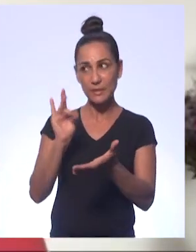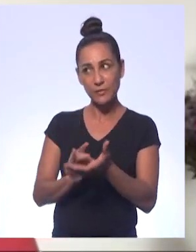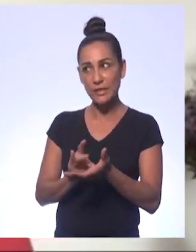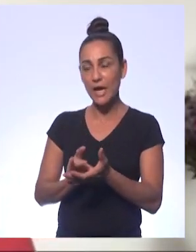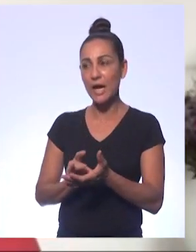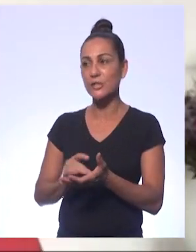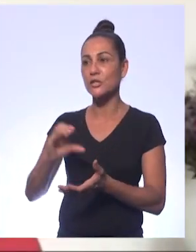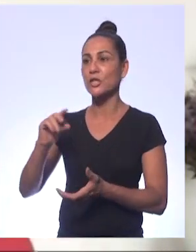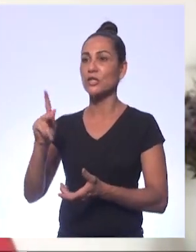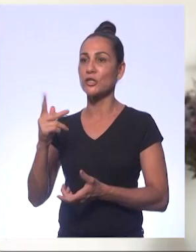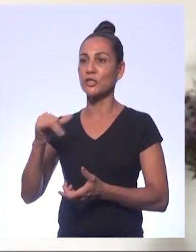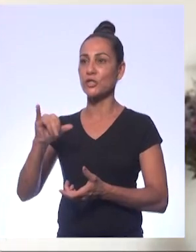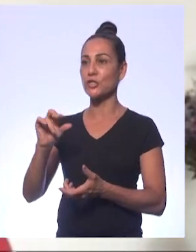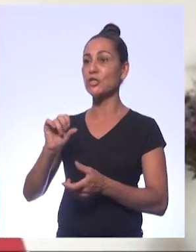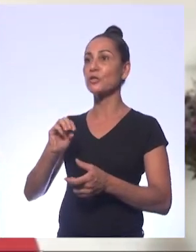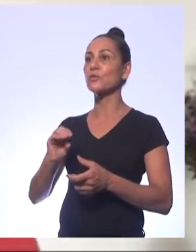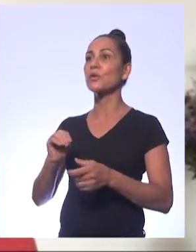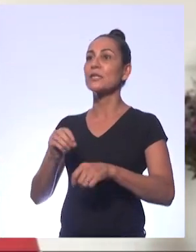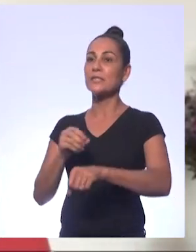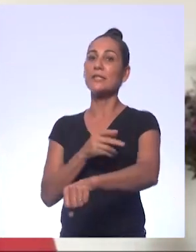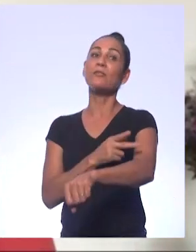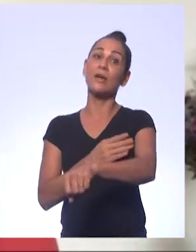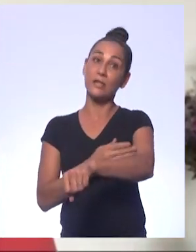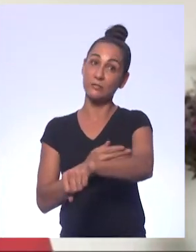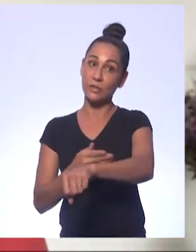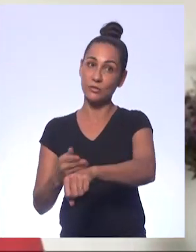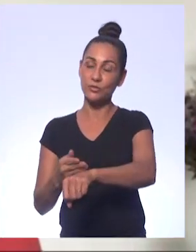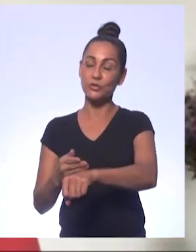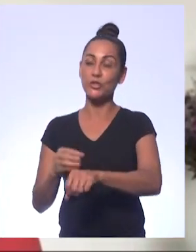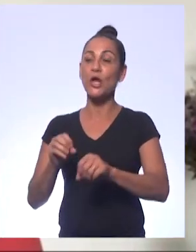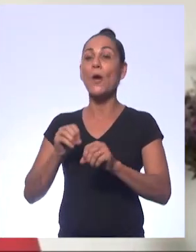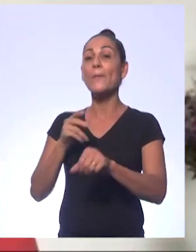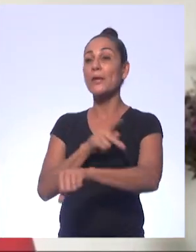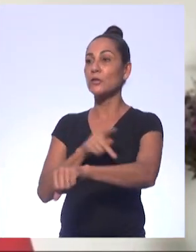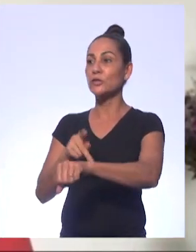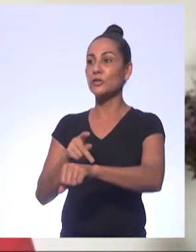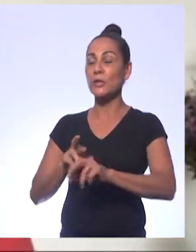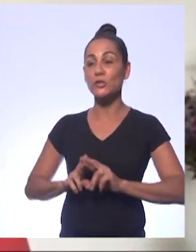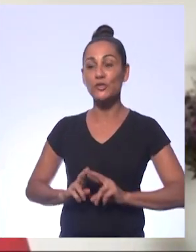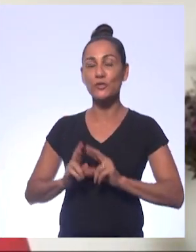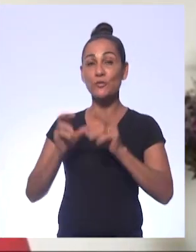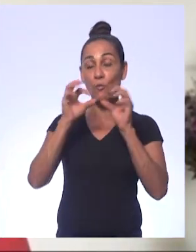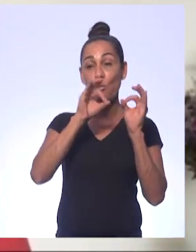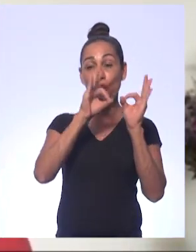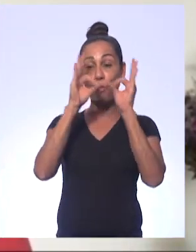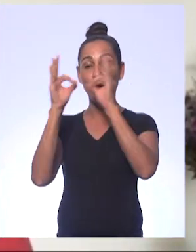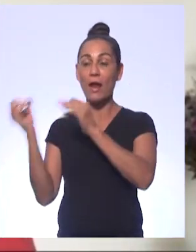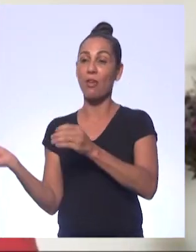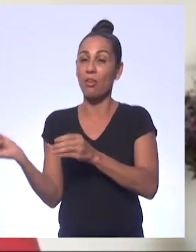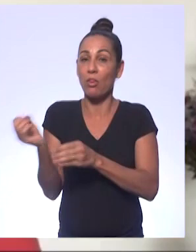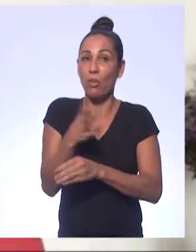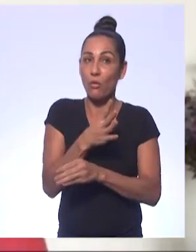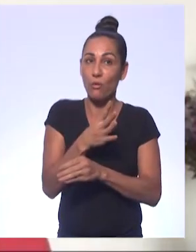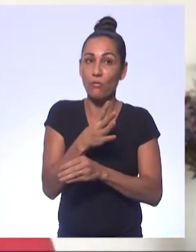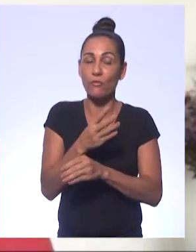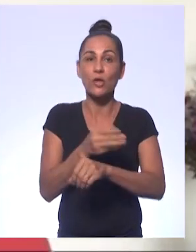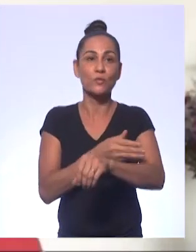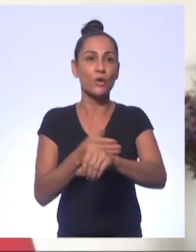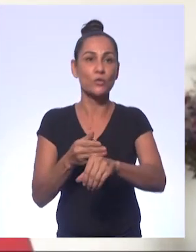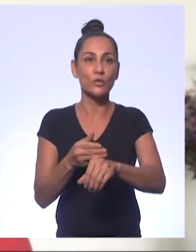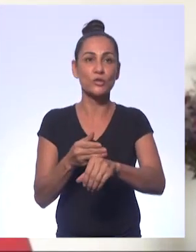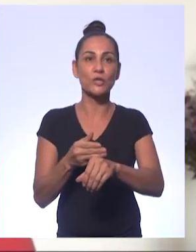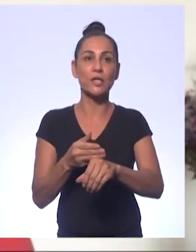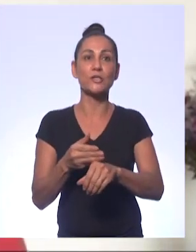falando da rotina pedagógica, mas com um novo olhar. Não é uma rotina automatizada, é uma